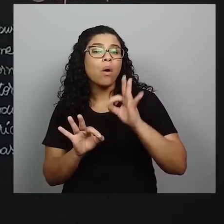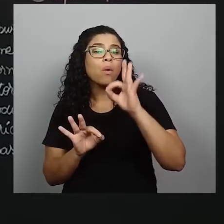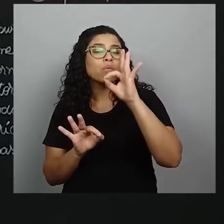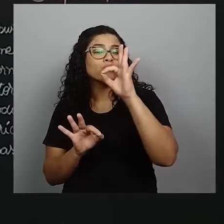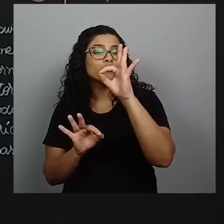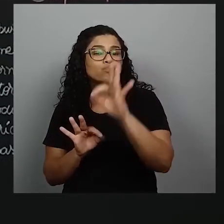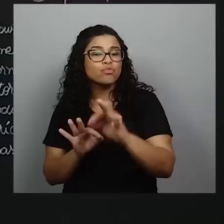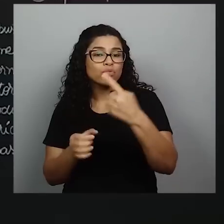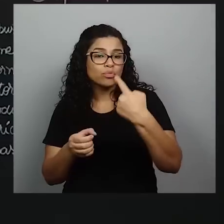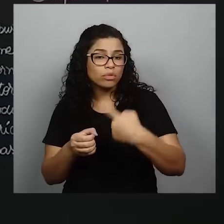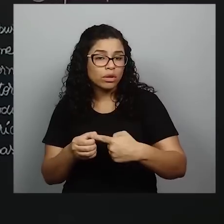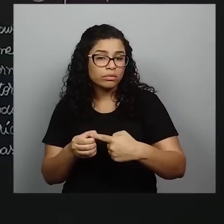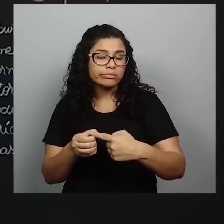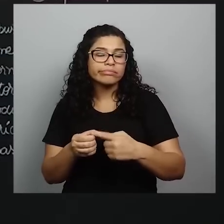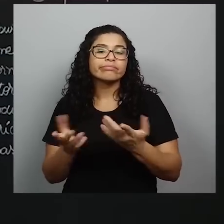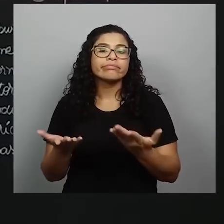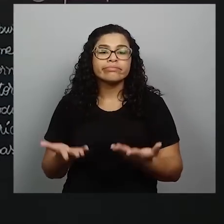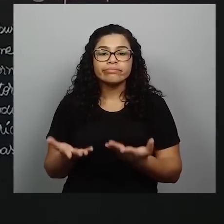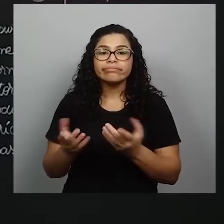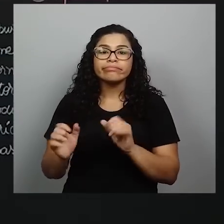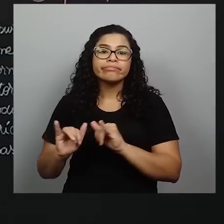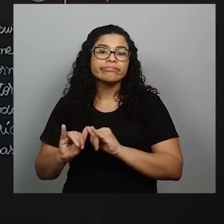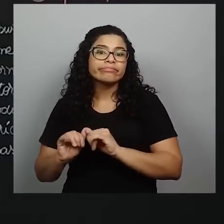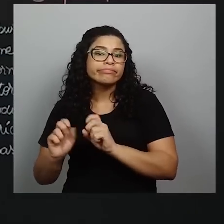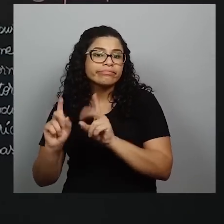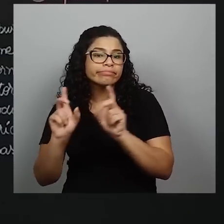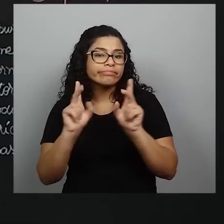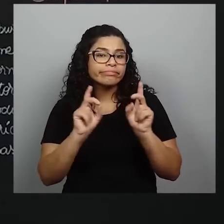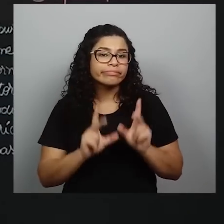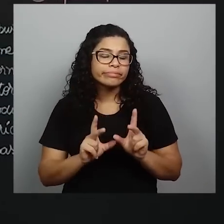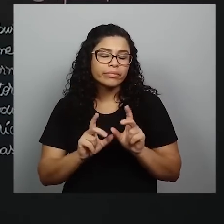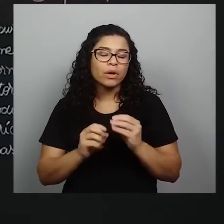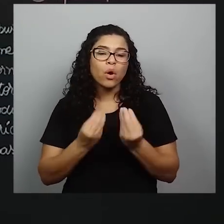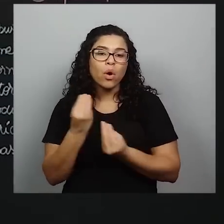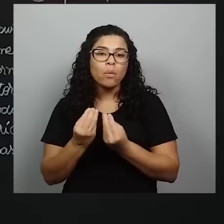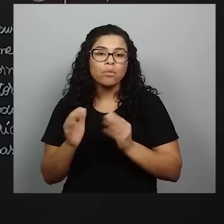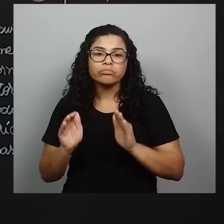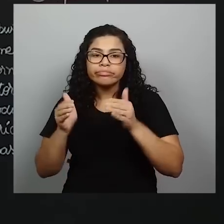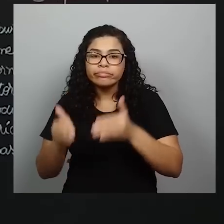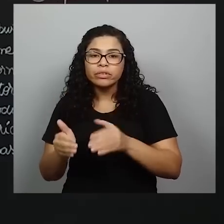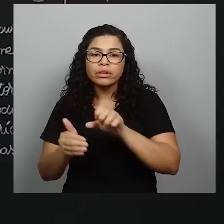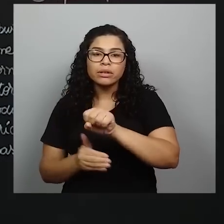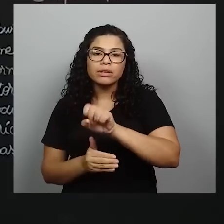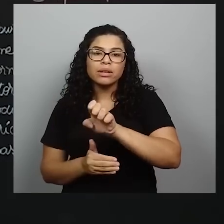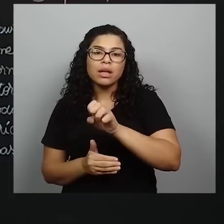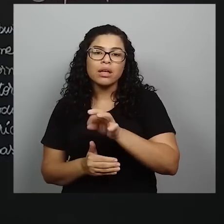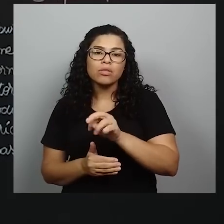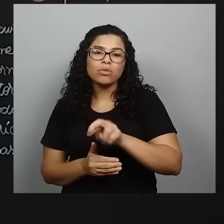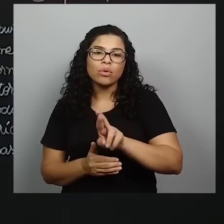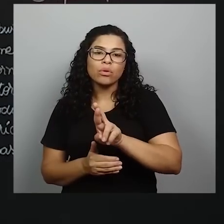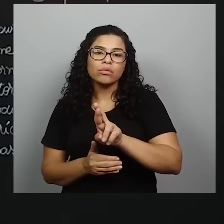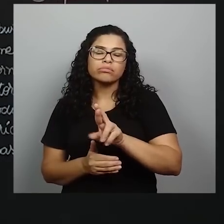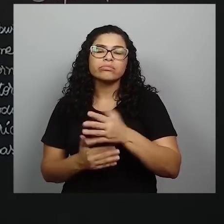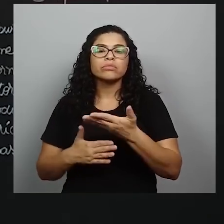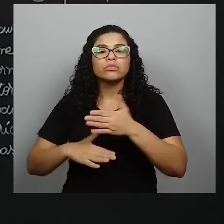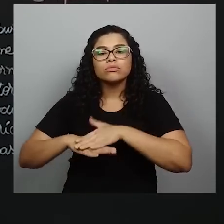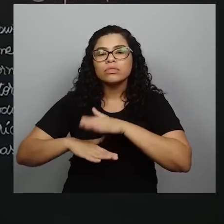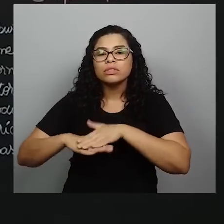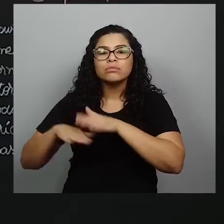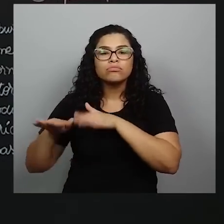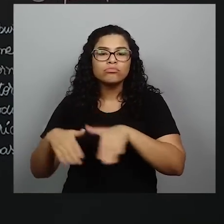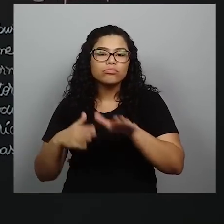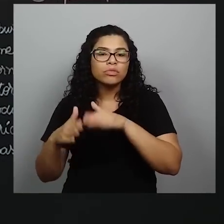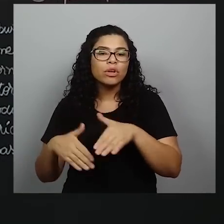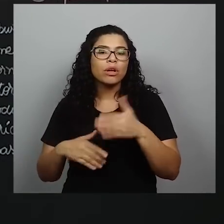desses grandes centros, esse comércio ele acaba sendo setorizado. Então, áreas de comércio têxtil, de